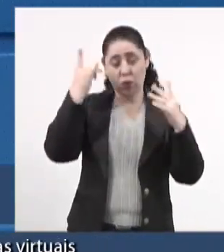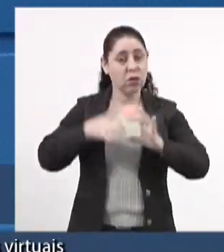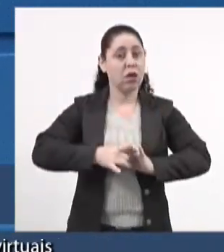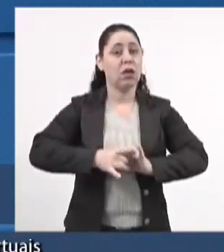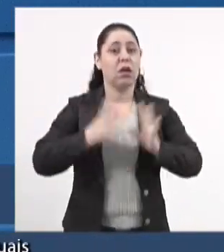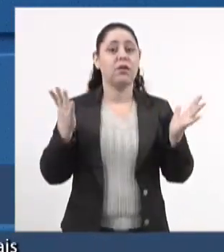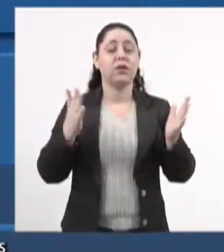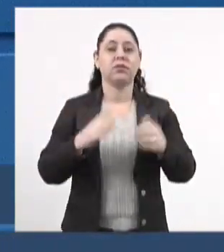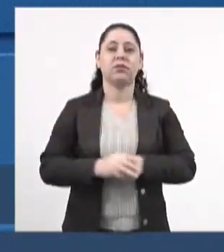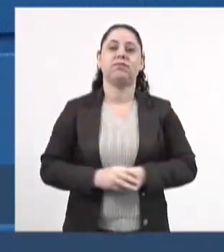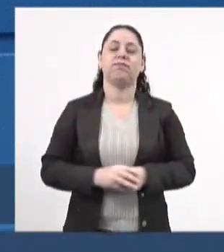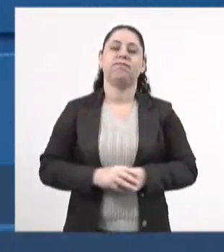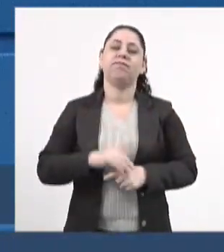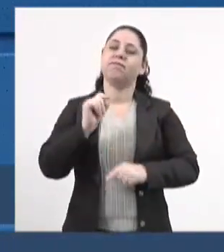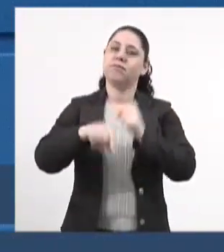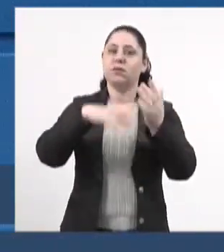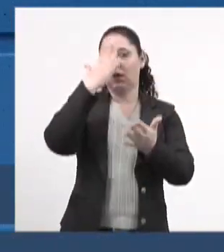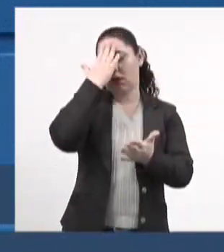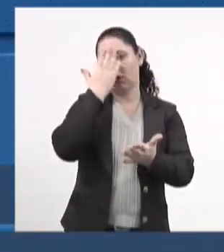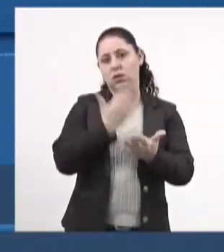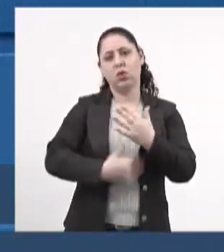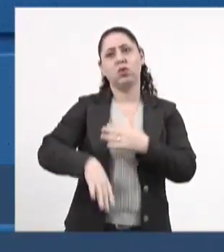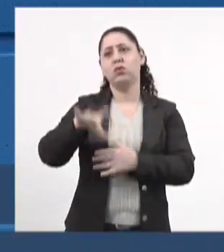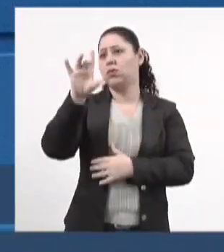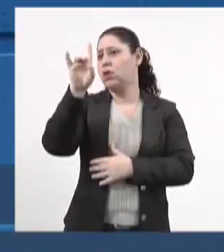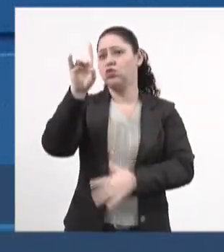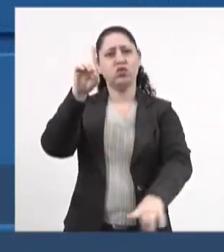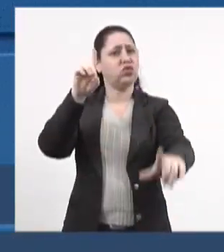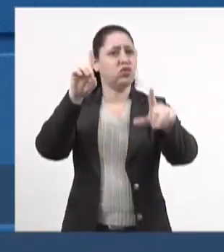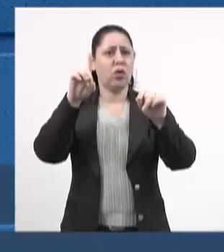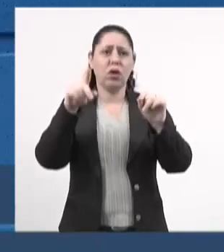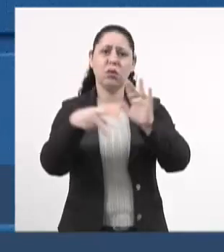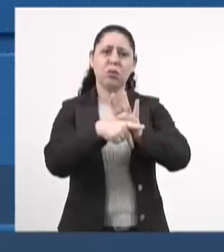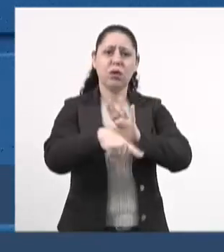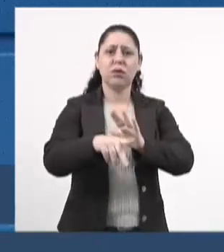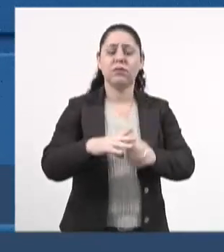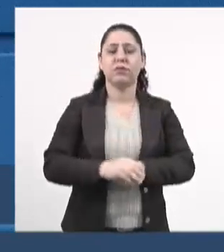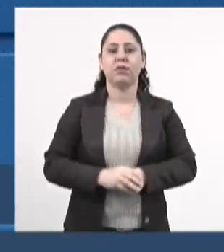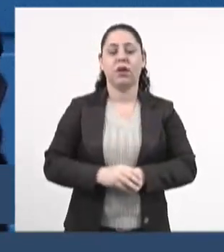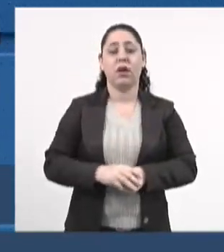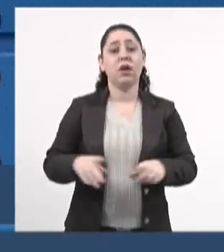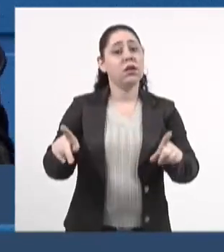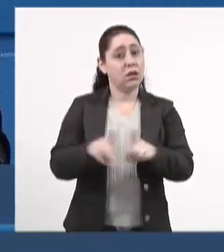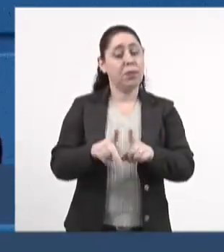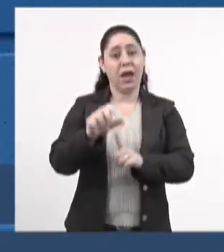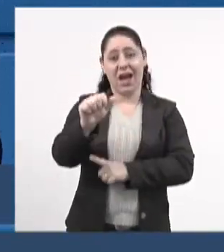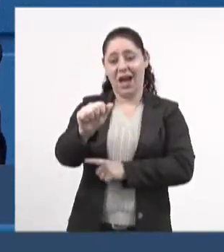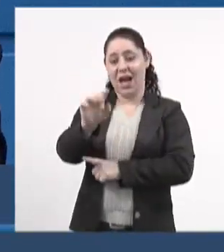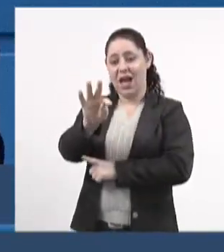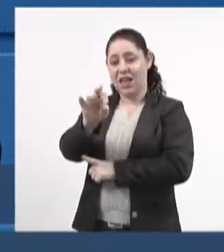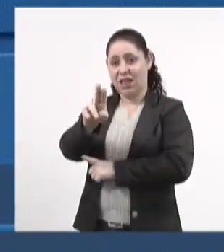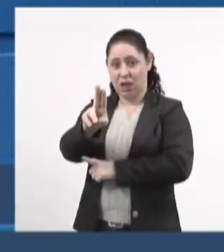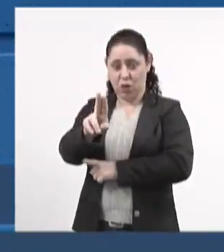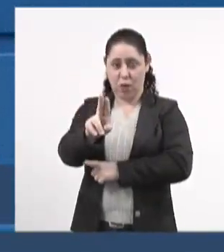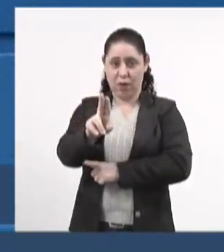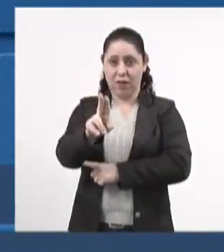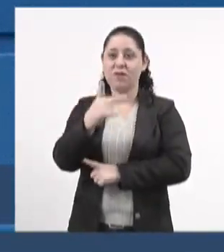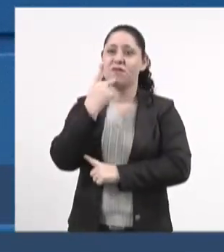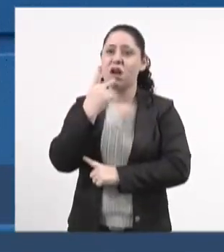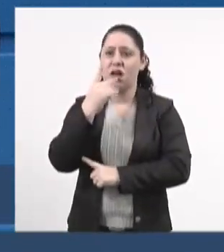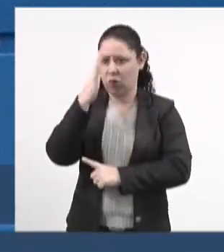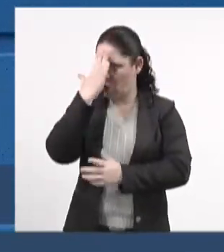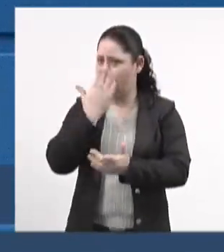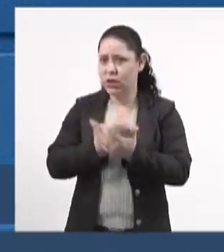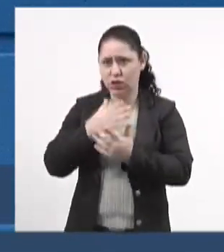livres para crer no Deus em quem ela quer. Até o ateu acredita em algo. Não é